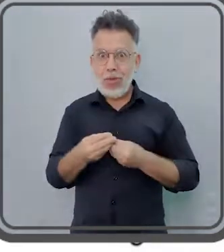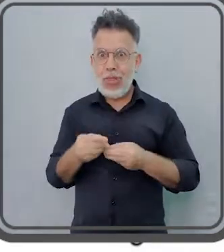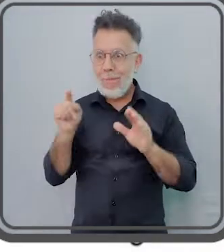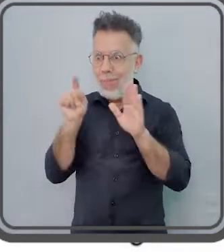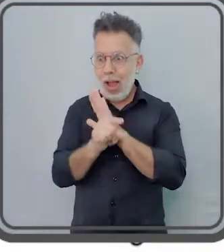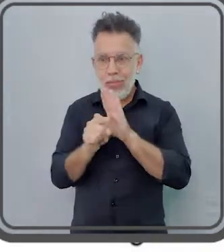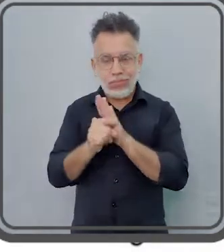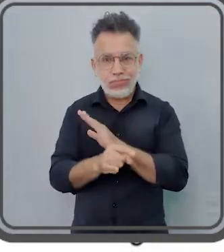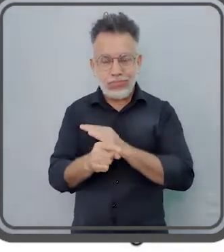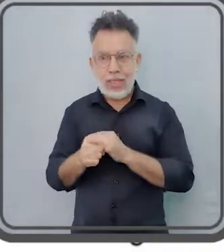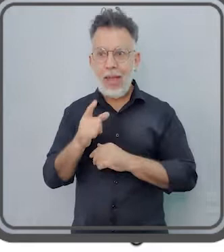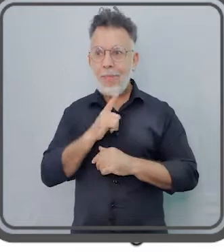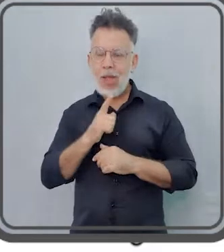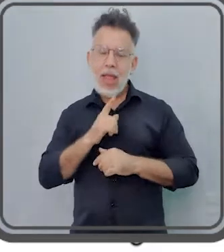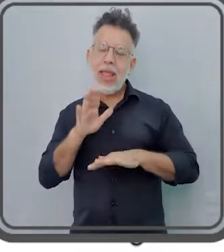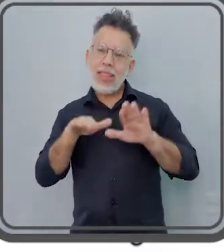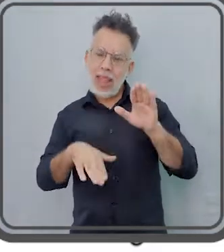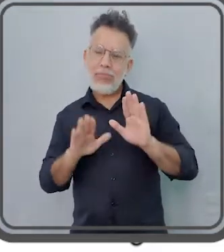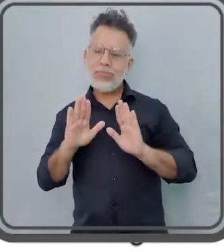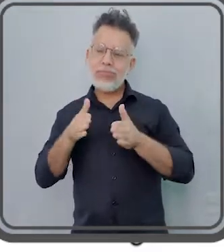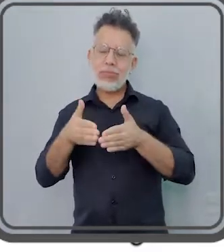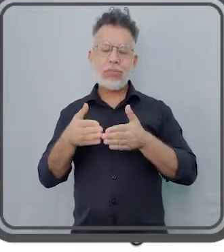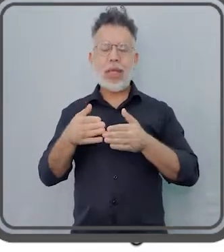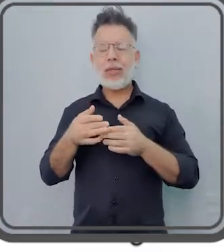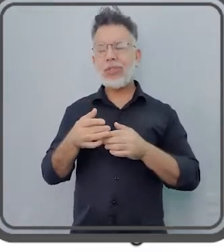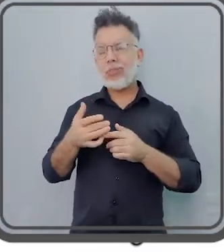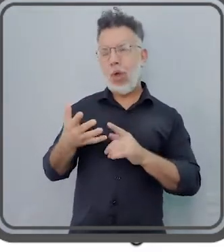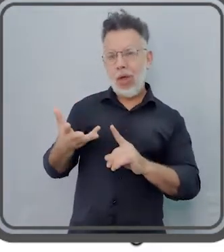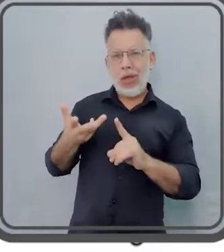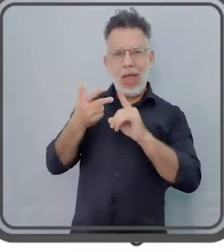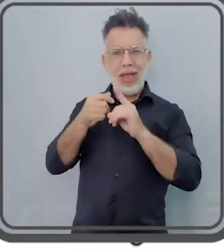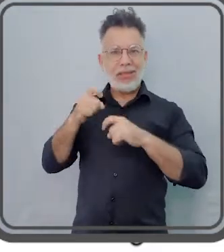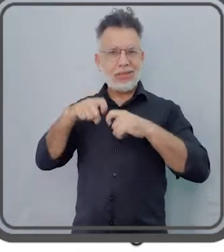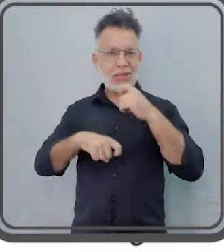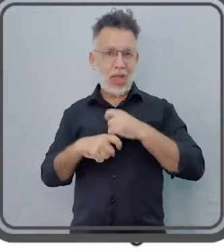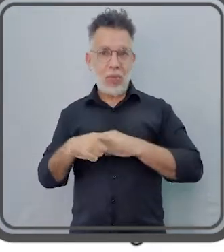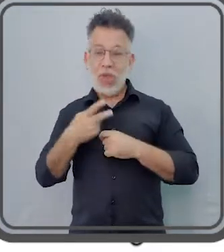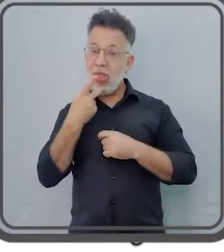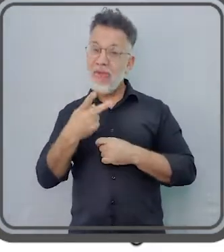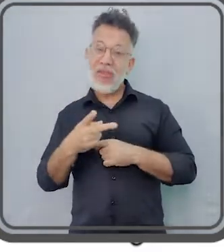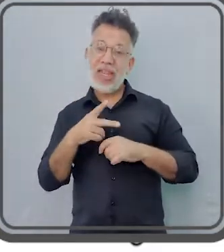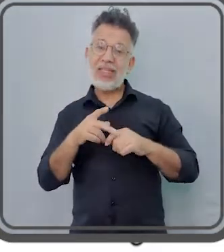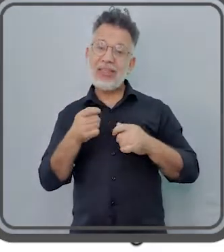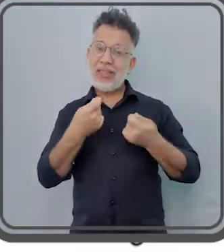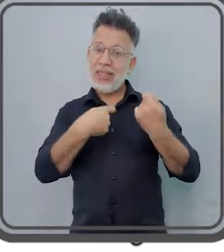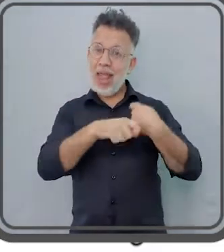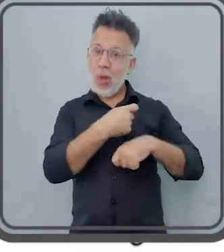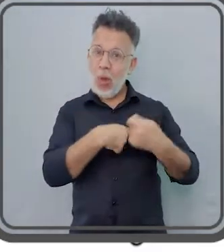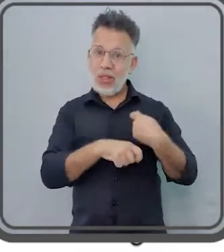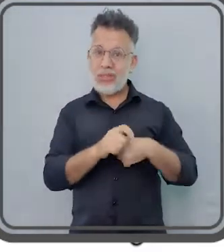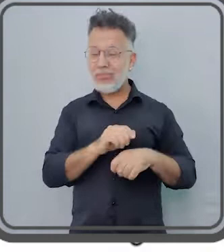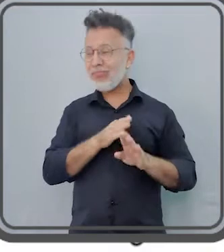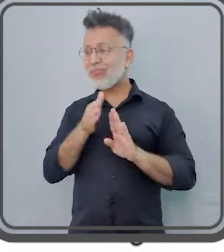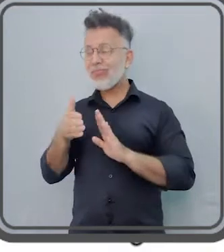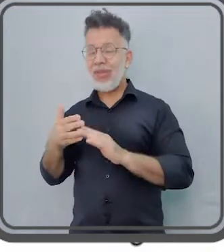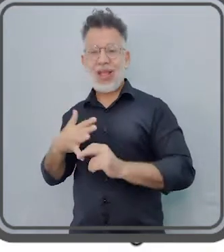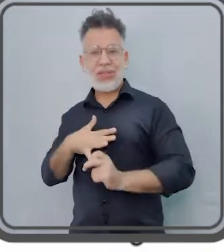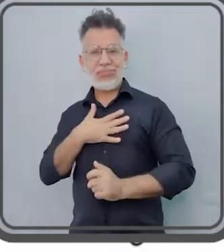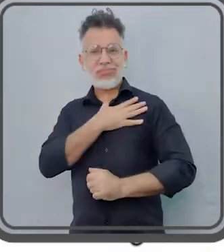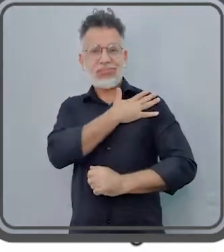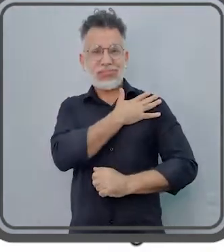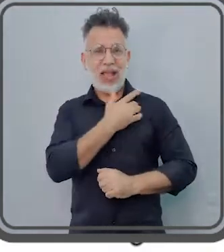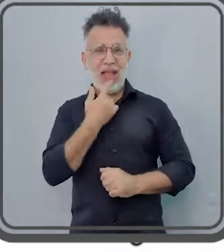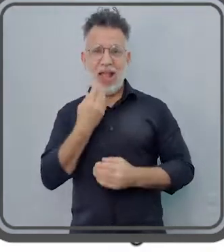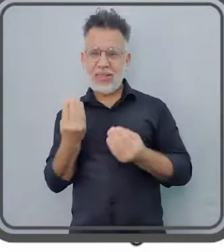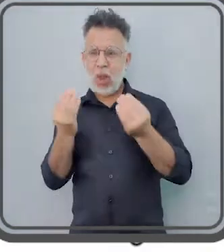Primeiro que teve um lado de muito apelo sexual, que não faz o menor sentido, porque eu tava falando de business. Do outro, muito tabu, do tipo,